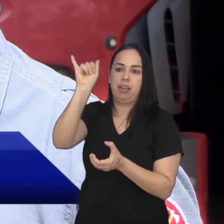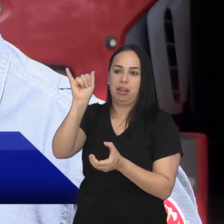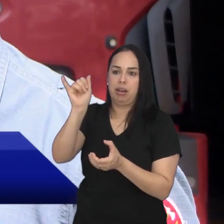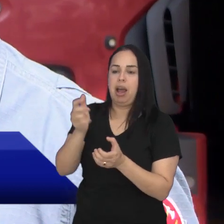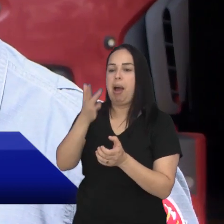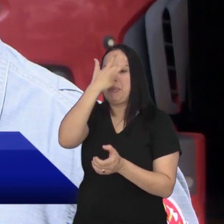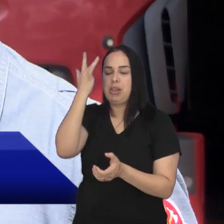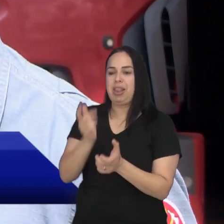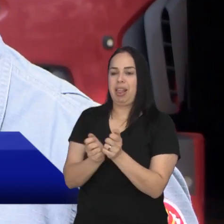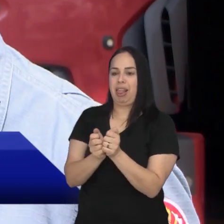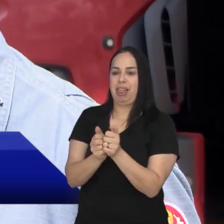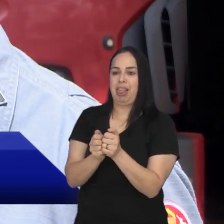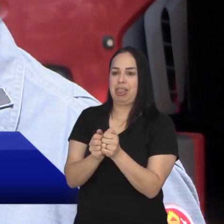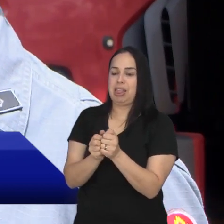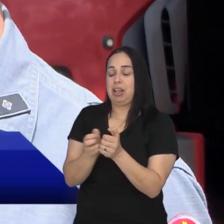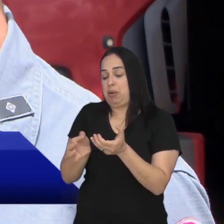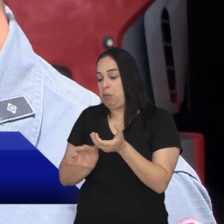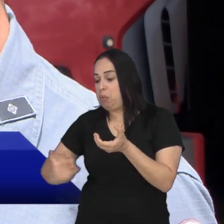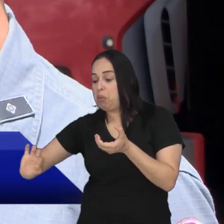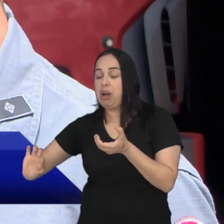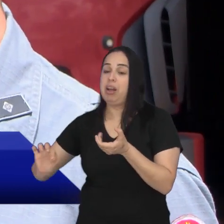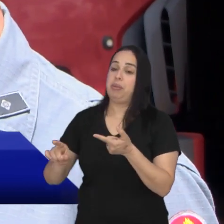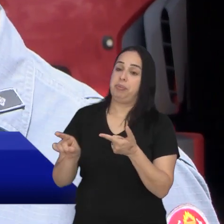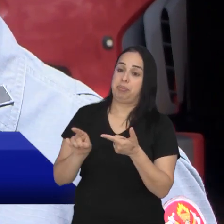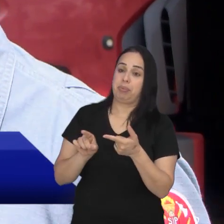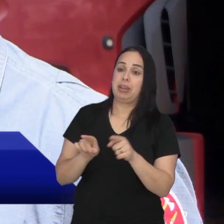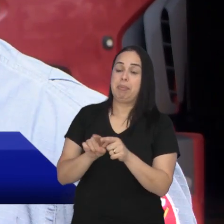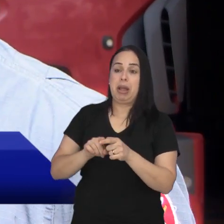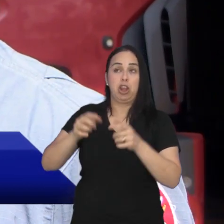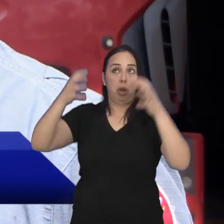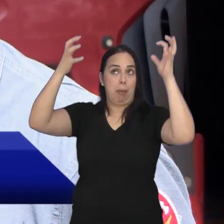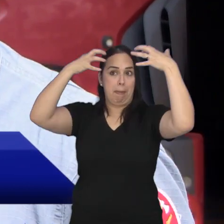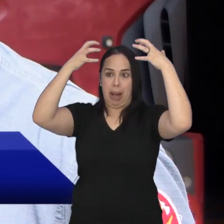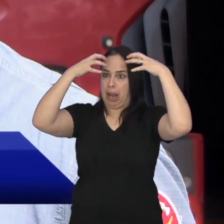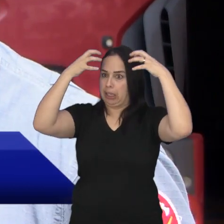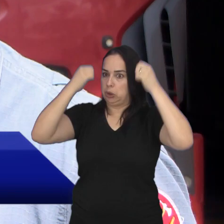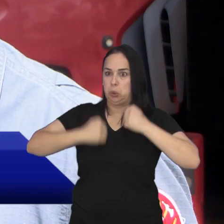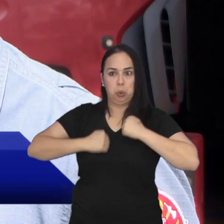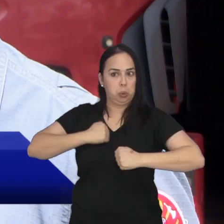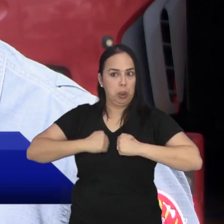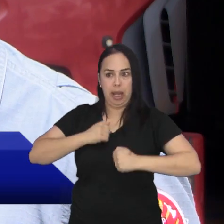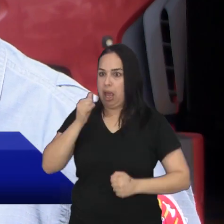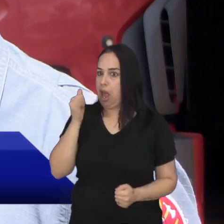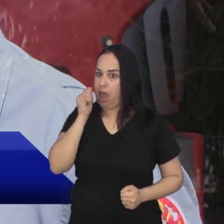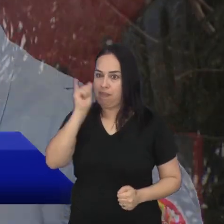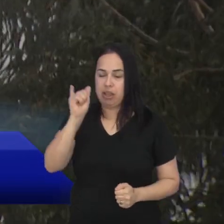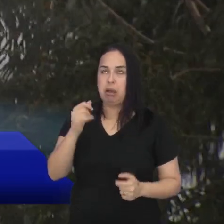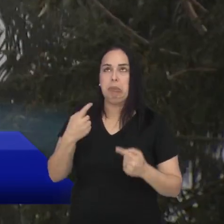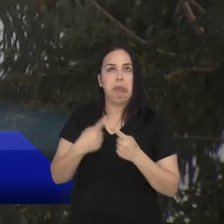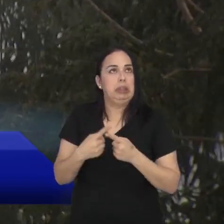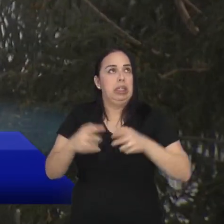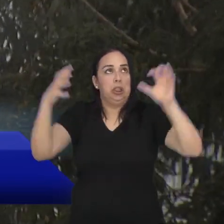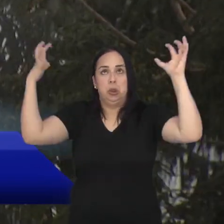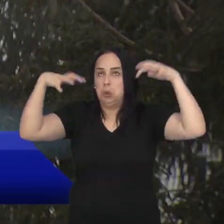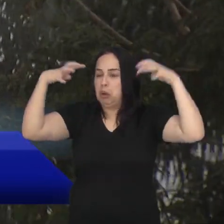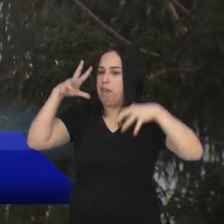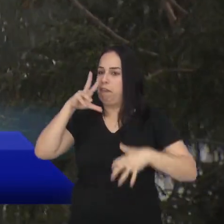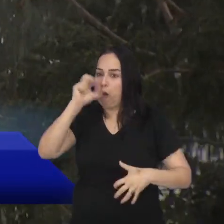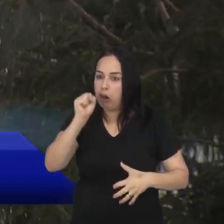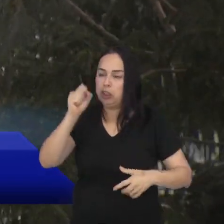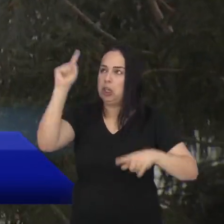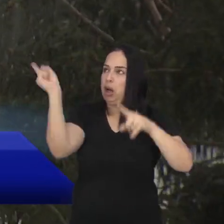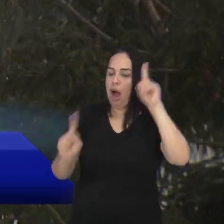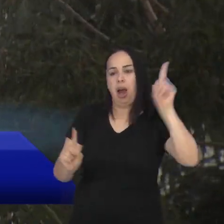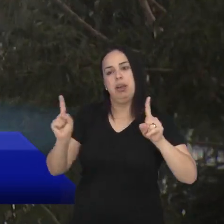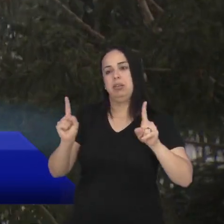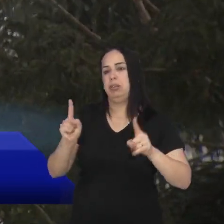seria a pessoa que está mexendo ali no celular que está conectado no carregador, evitar também que tome banho no momento que está tendo uma chuva forte com raios, não